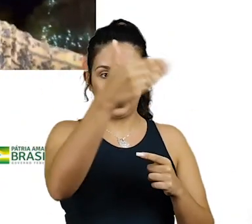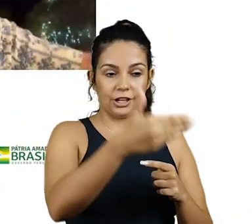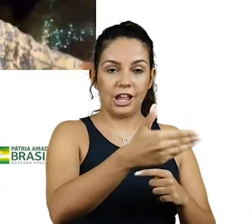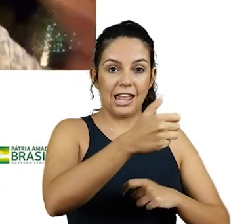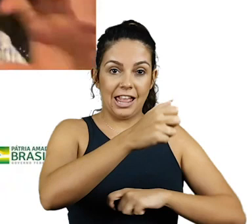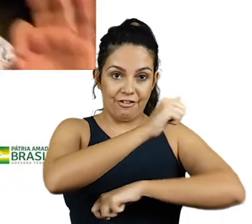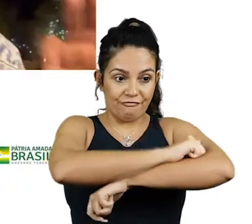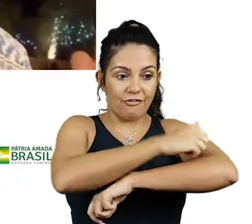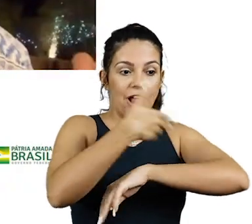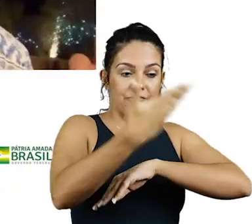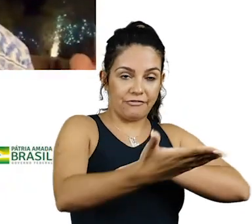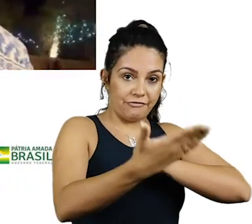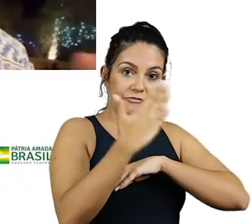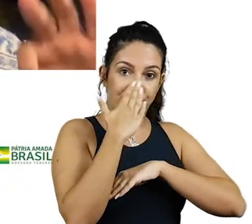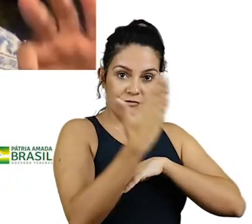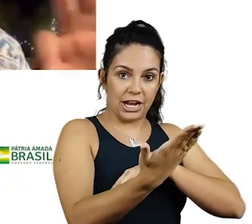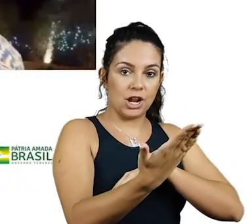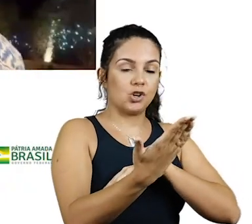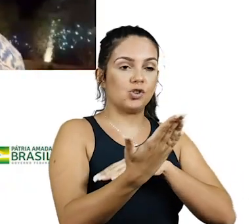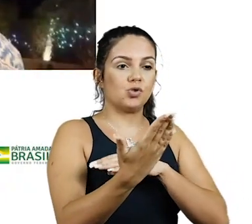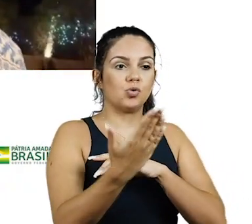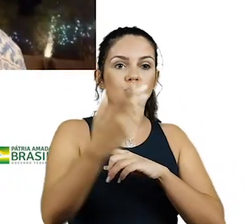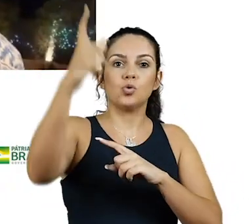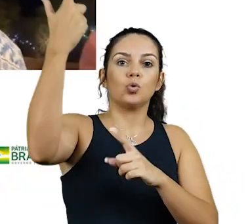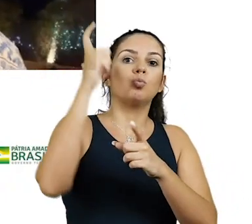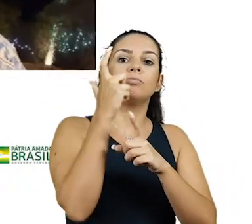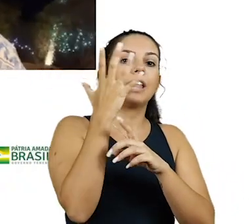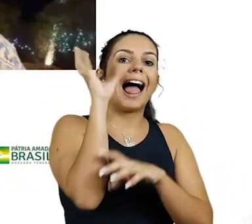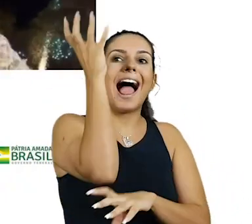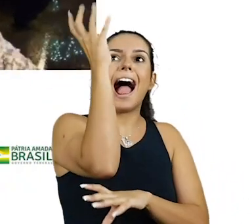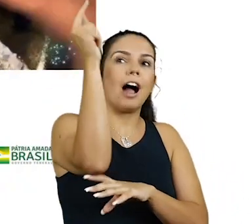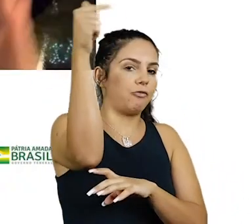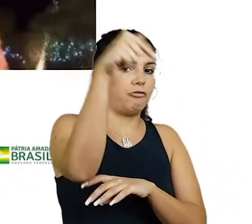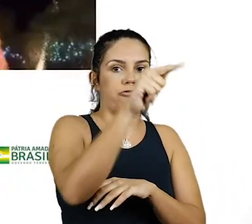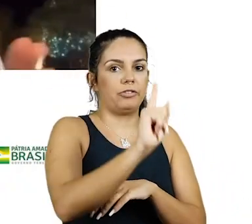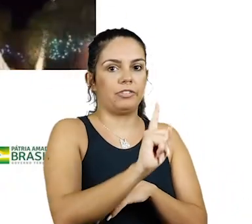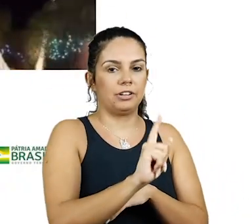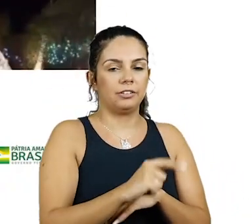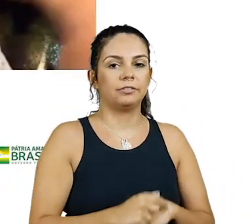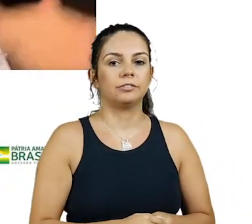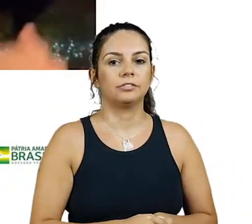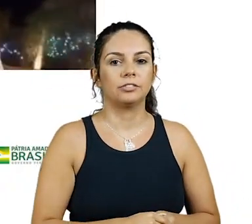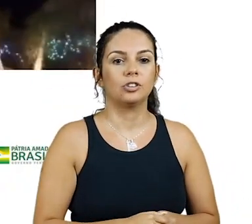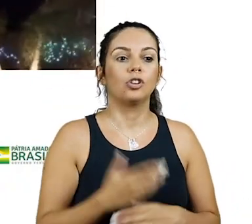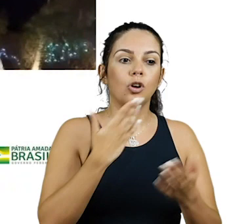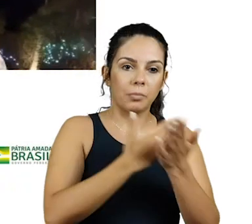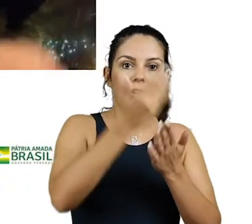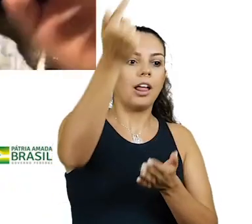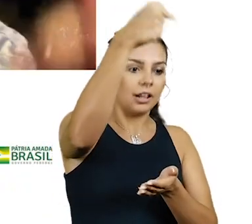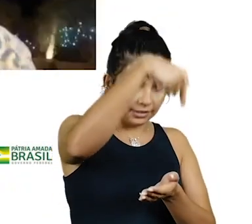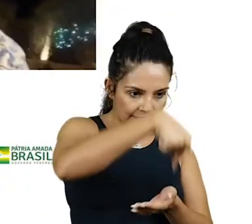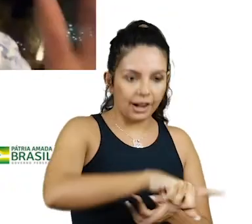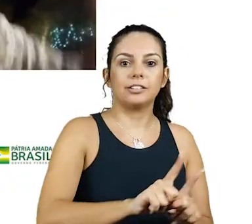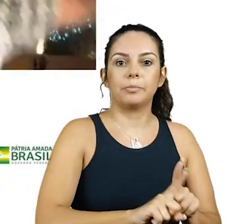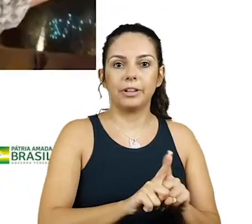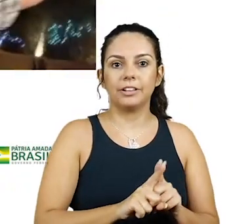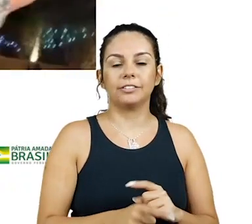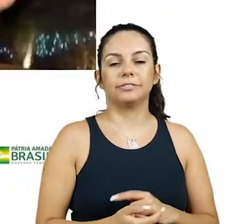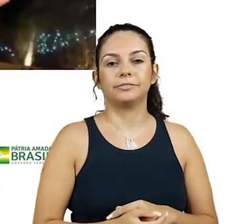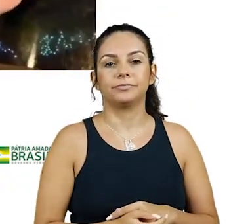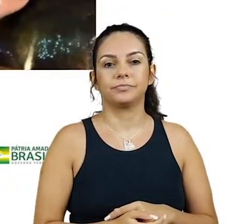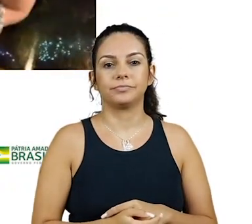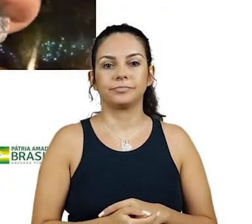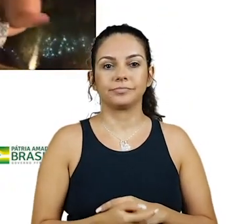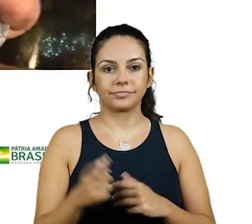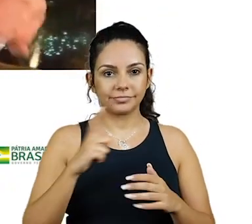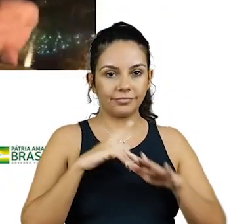meio longe. Menino, não é que eles perderam o medo, saltavam, começaram a entrar pela janela da frente. Tem até hoje na minha casa a